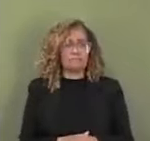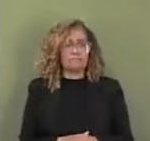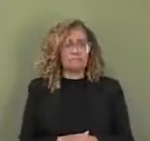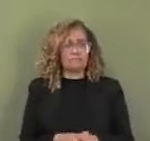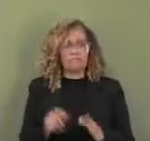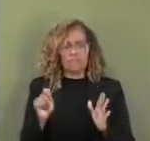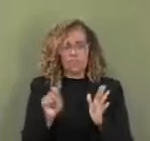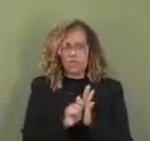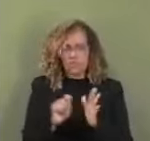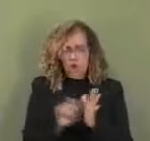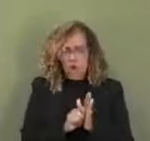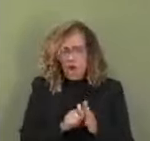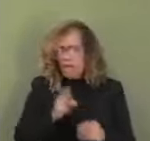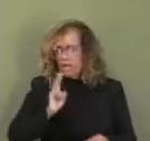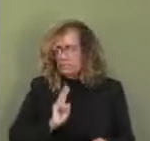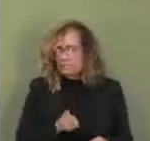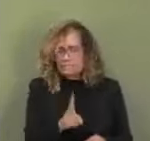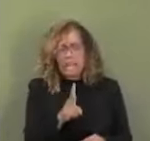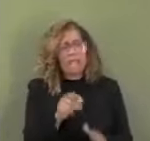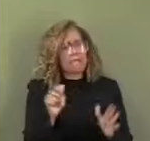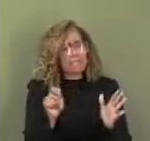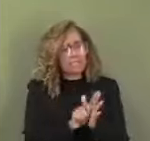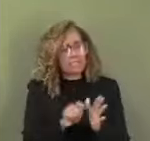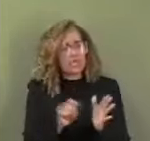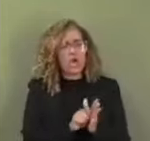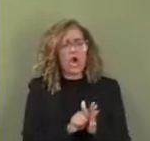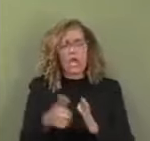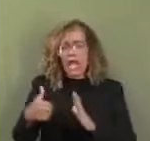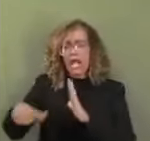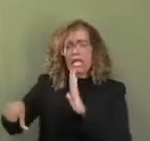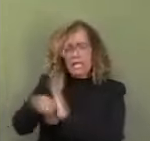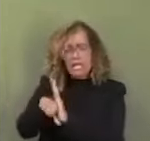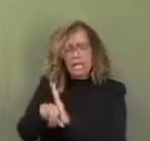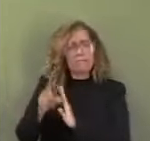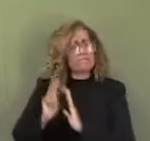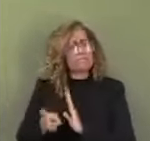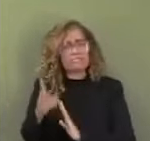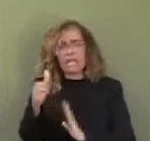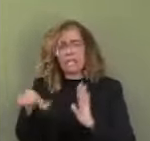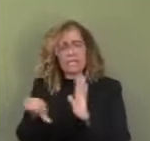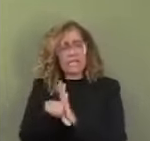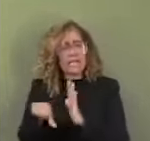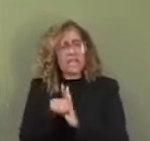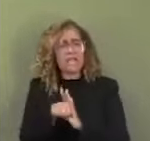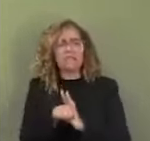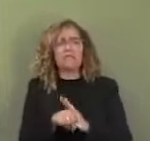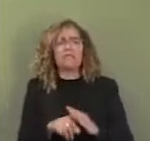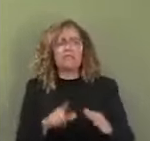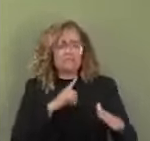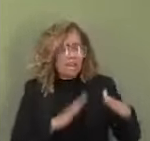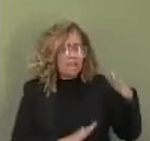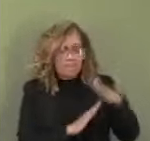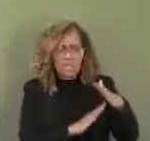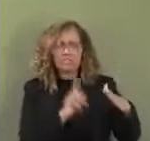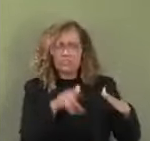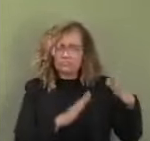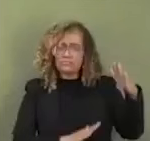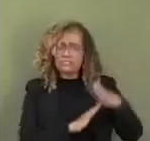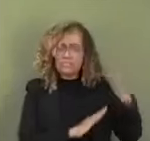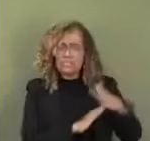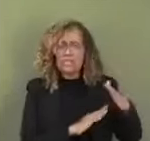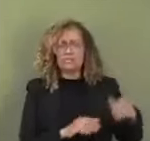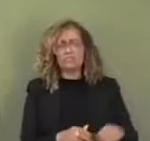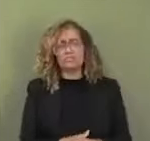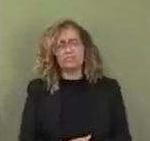Droga continua sendo droga, crime continua sendo crime, e as exceções continuam sendo as exceções, nada mais do que isso.